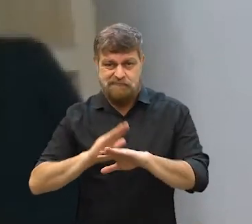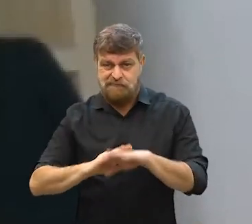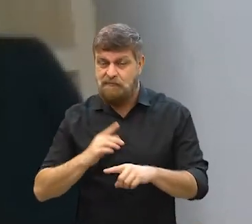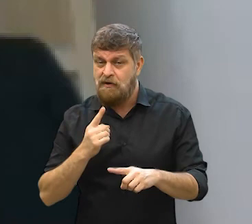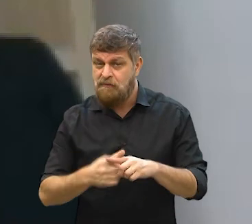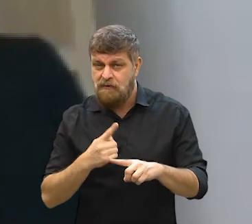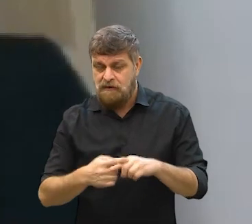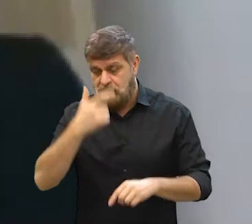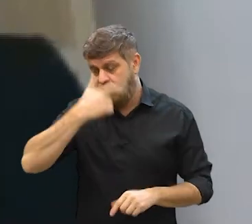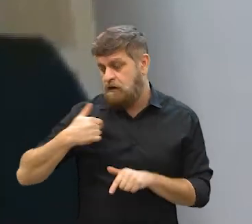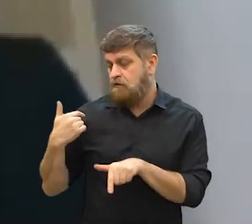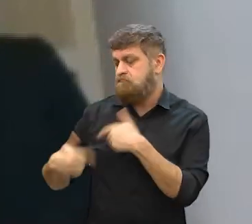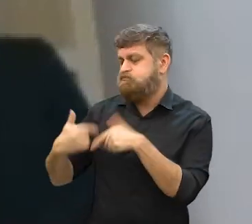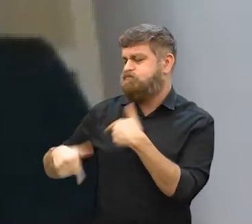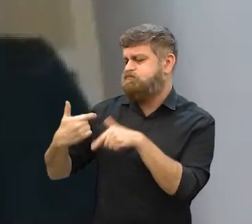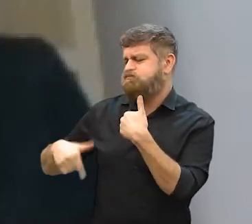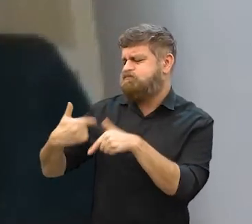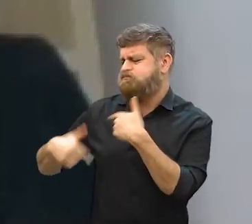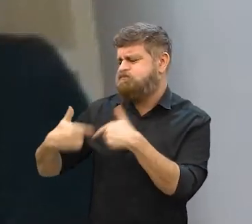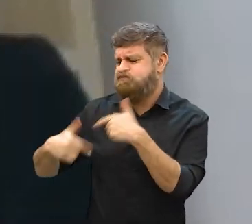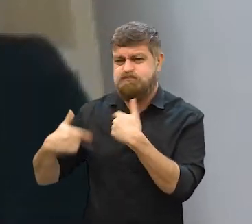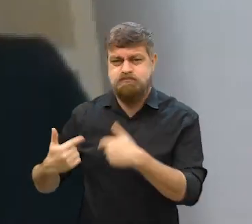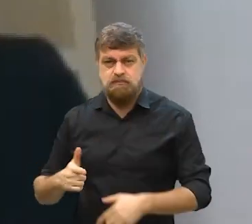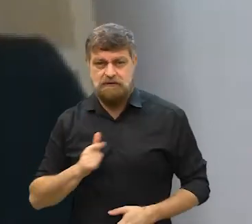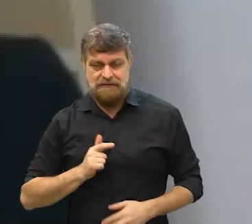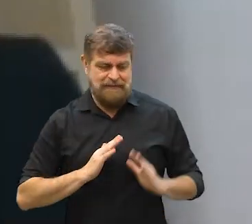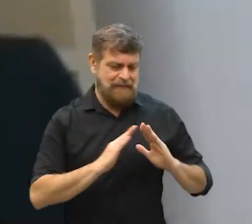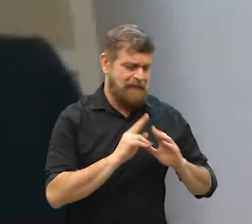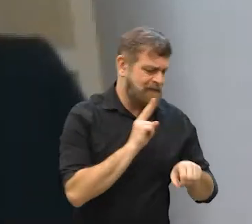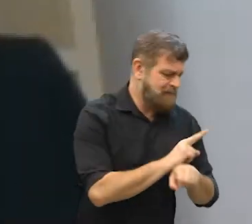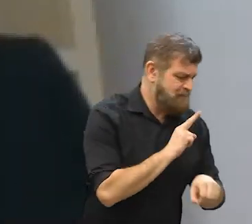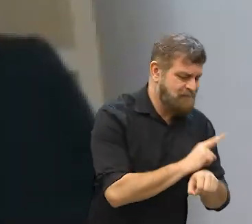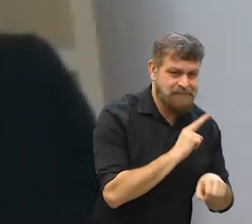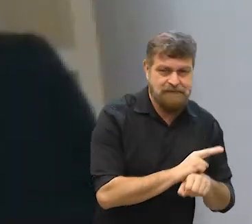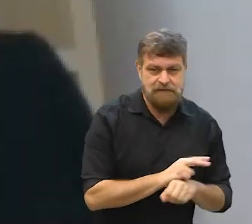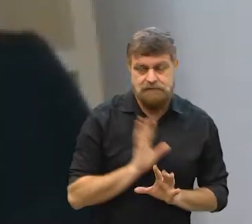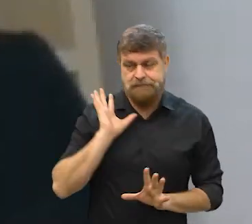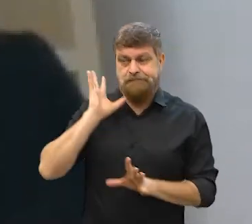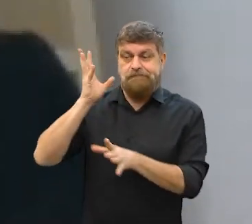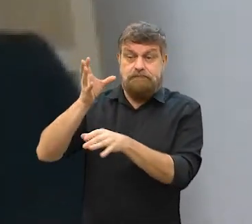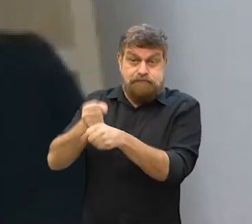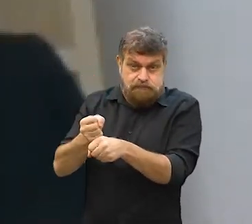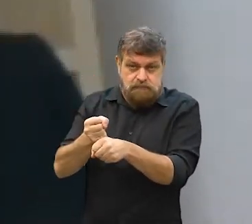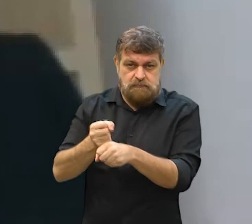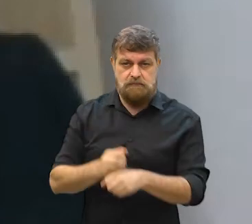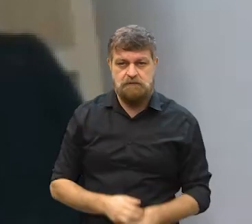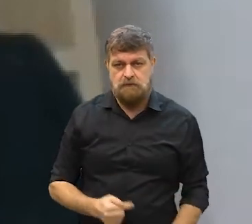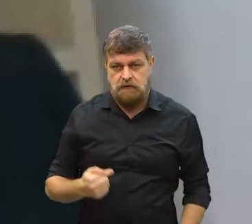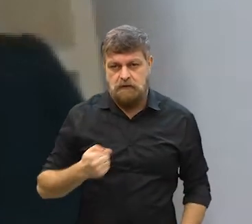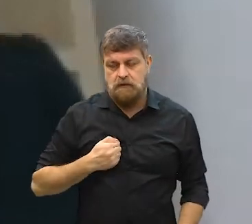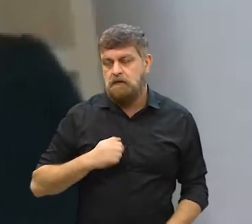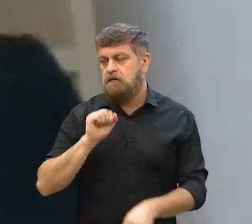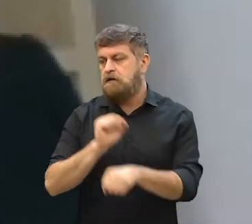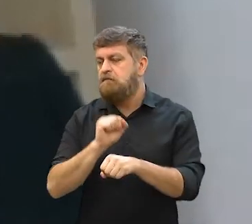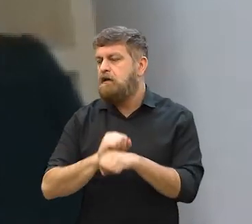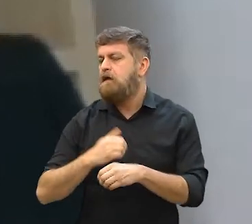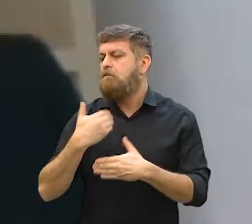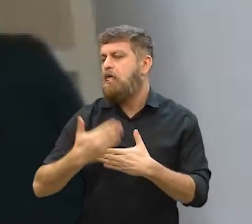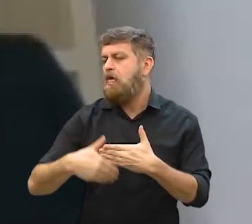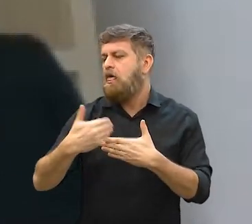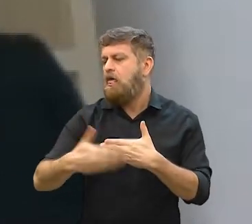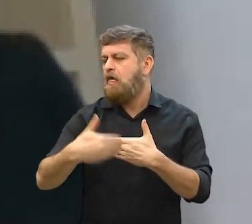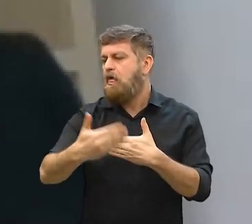porque eu trabalhava muito e eu tinha que cuidar da casa, enfim. E isso eu posterguei um pouco